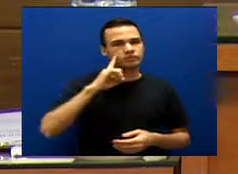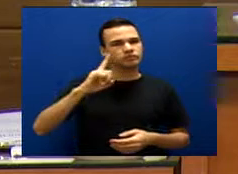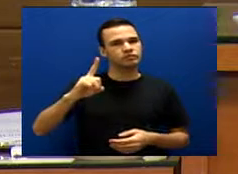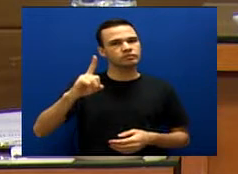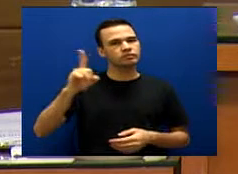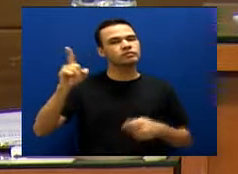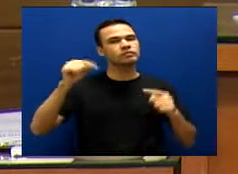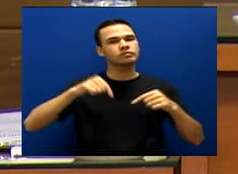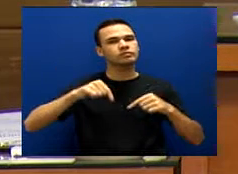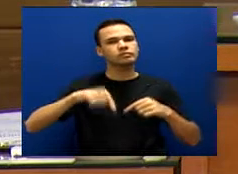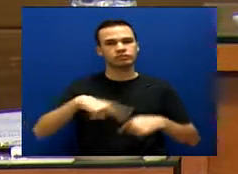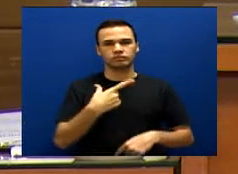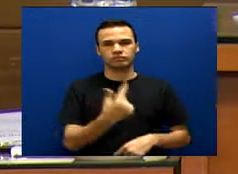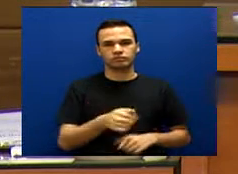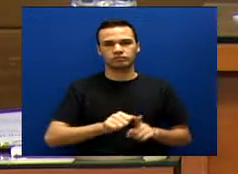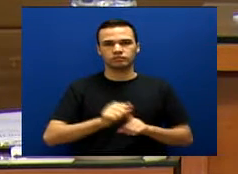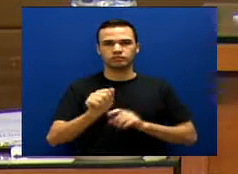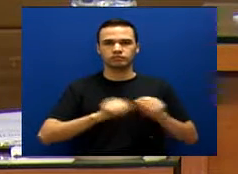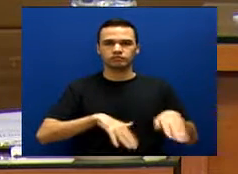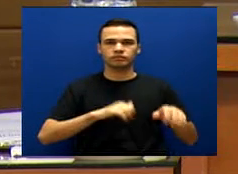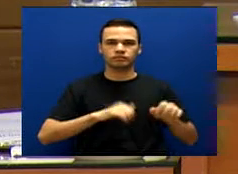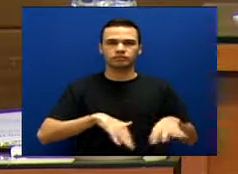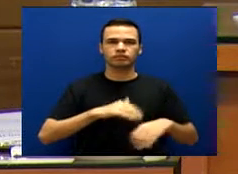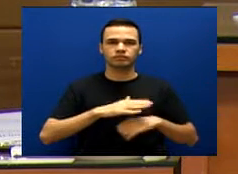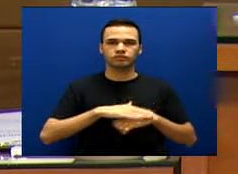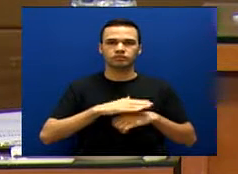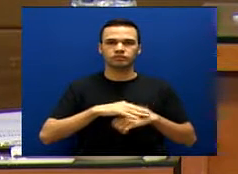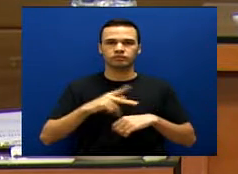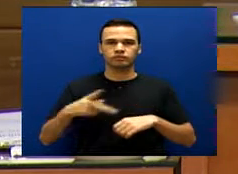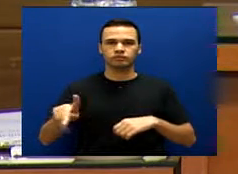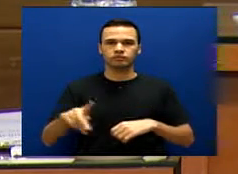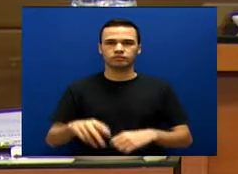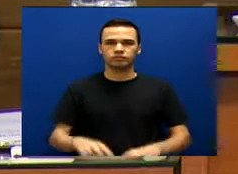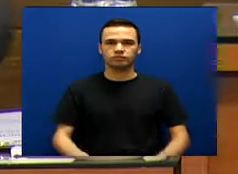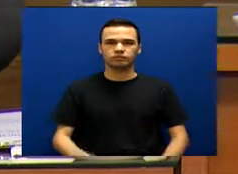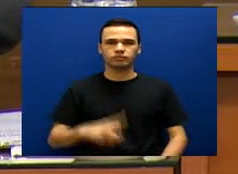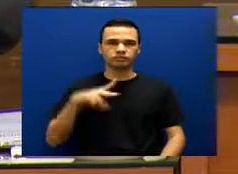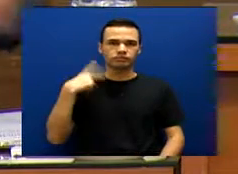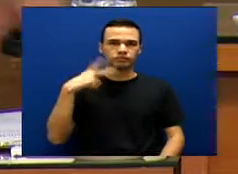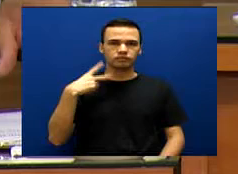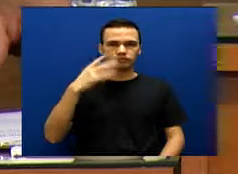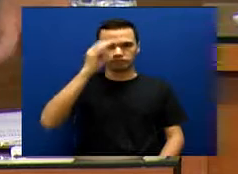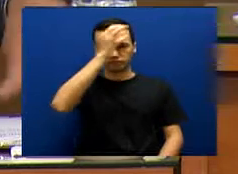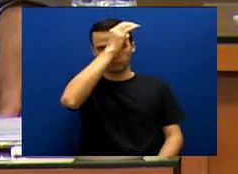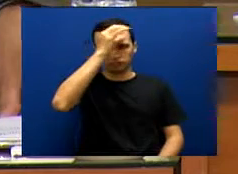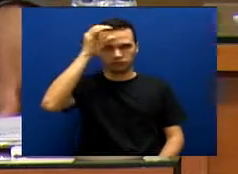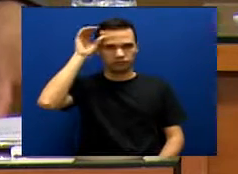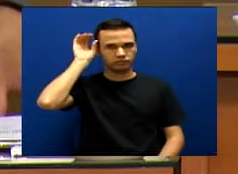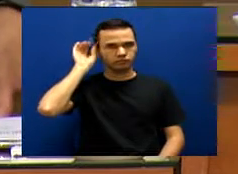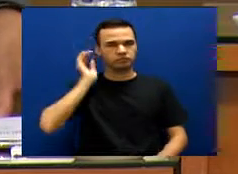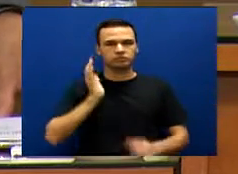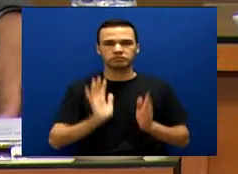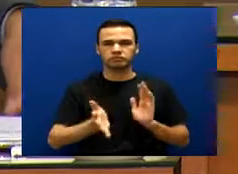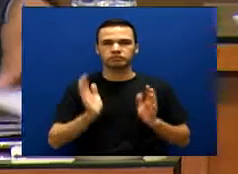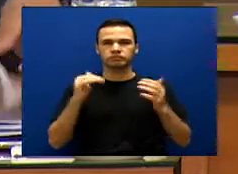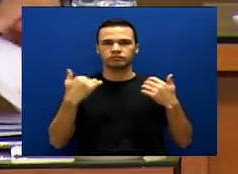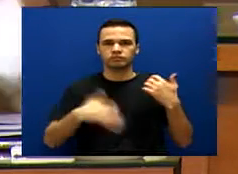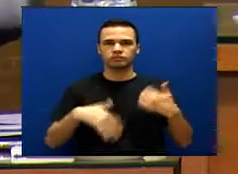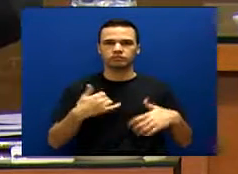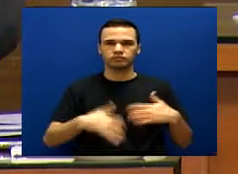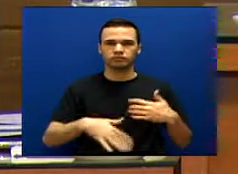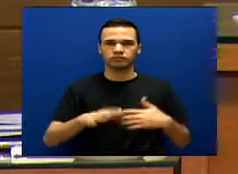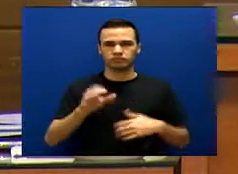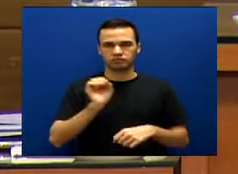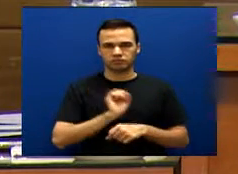a ser comemorado no dia 27 de setembro. Votos da vereadora Cíntia de Almeida. Já abre o microfone, vereador, só um